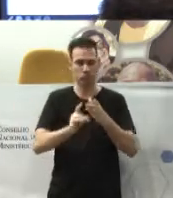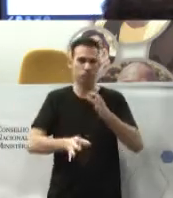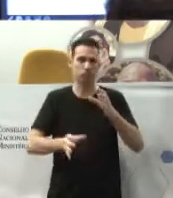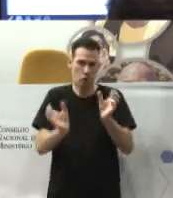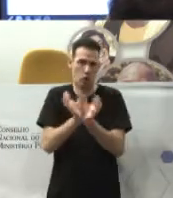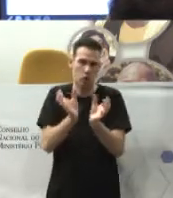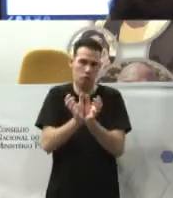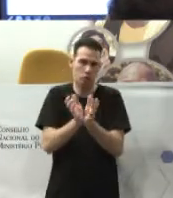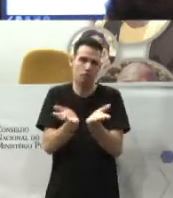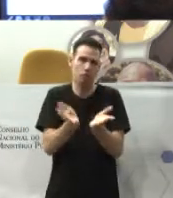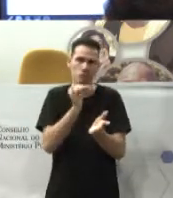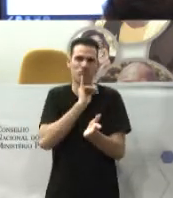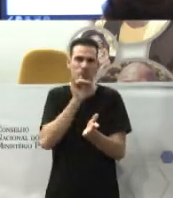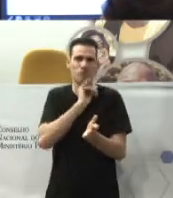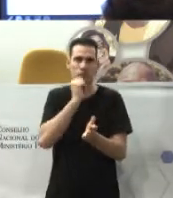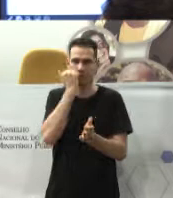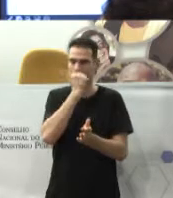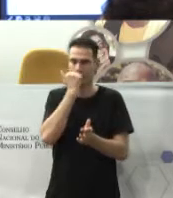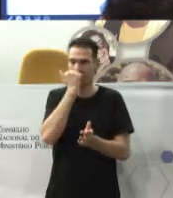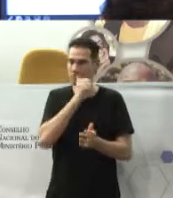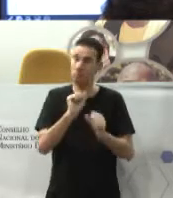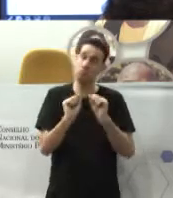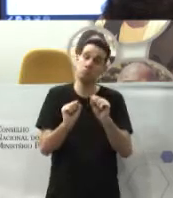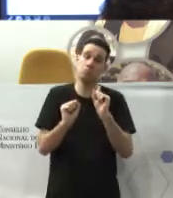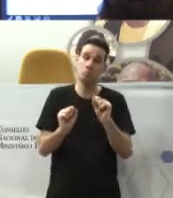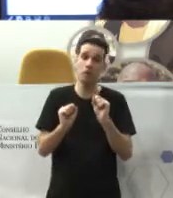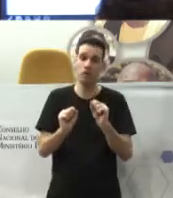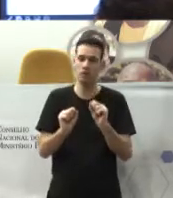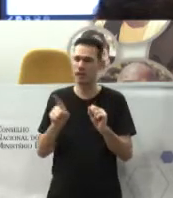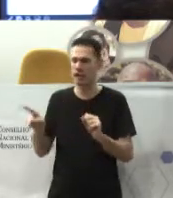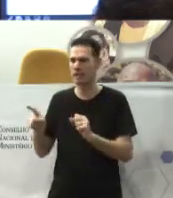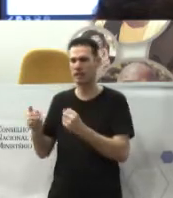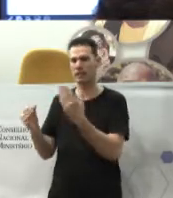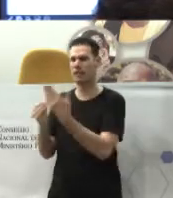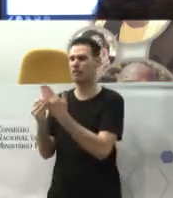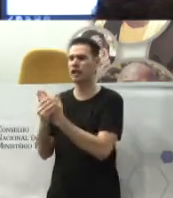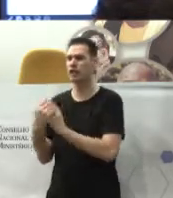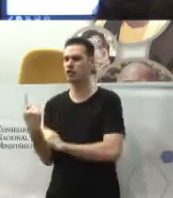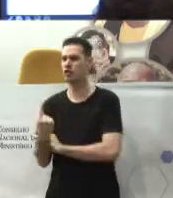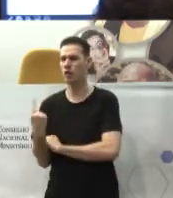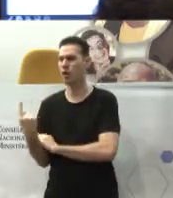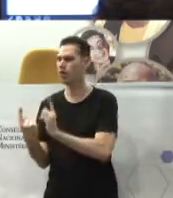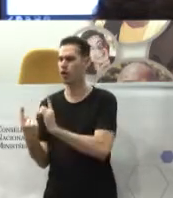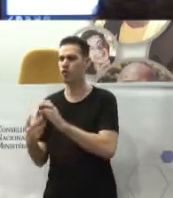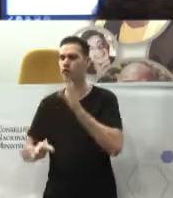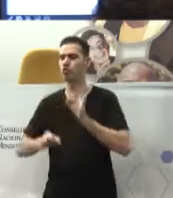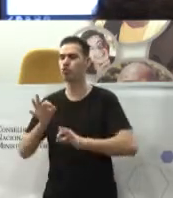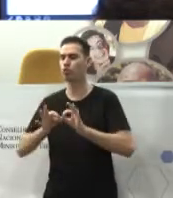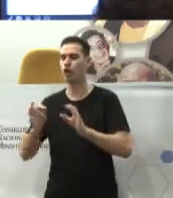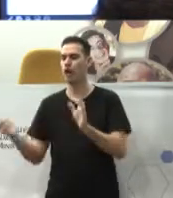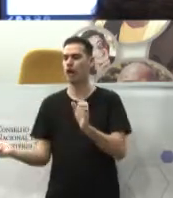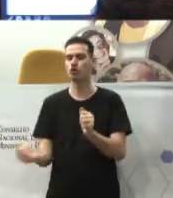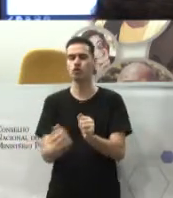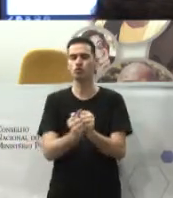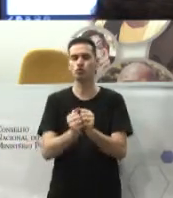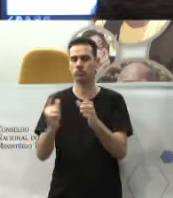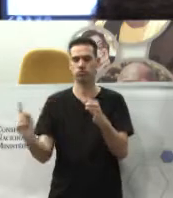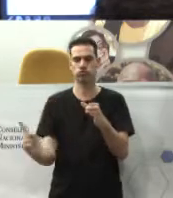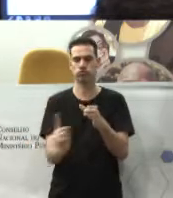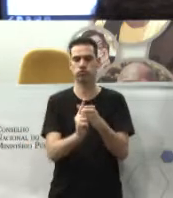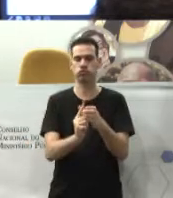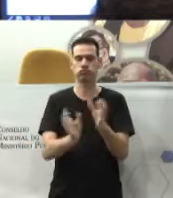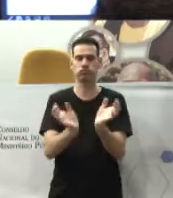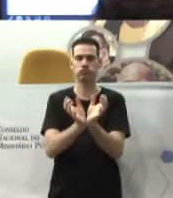especial repetitivo que fala da possibilidade de suspensão da ação individual para julgamento da macrolide geradora